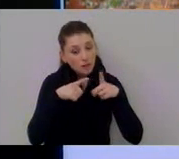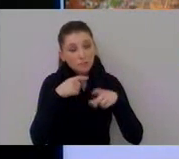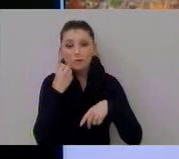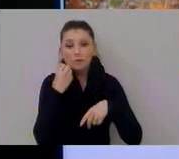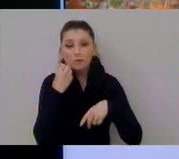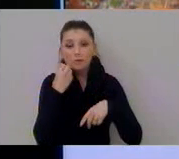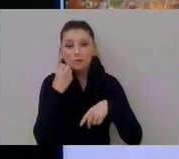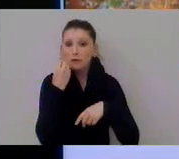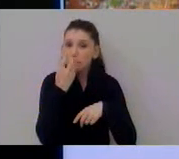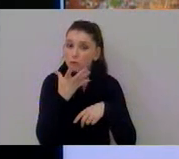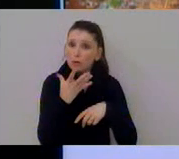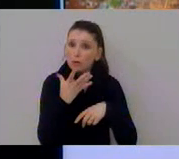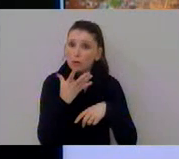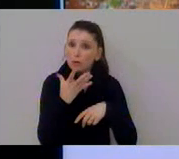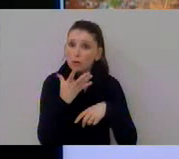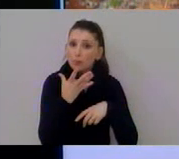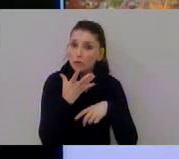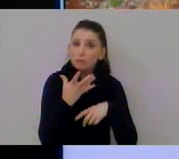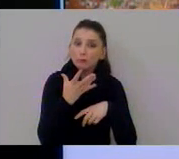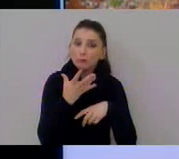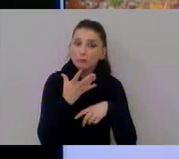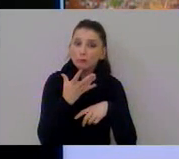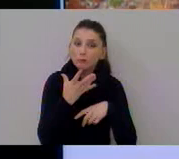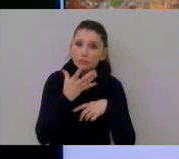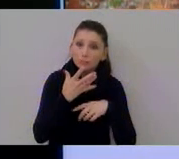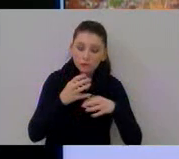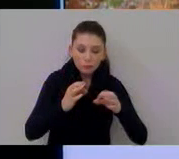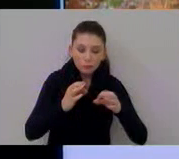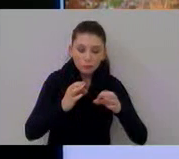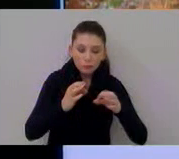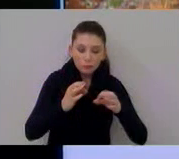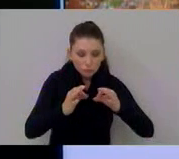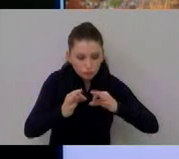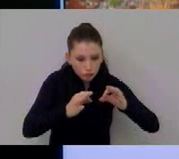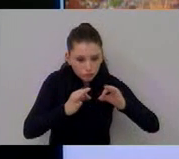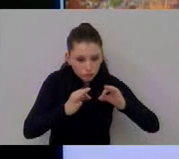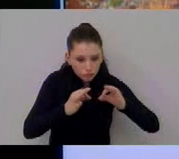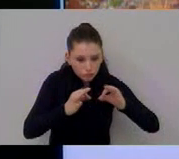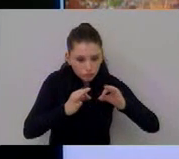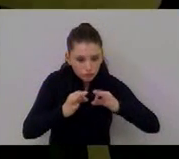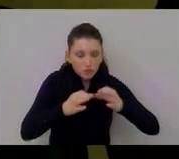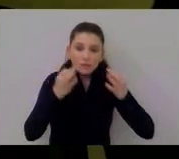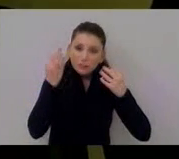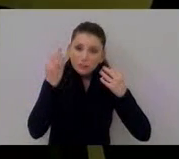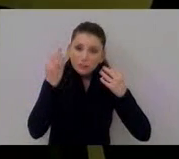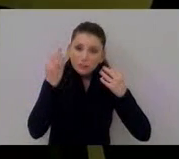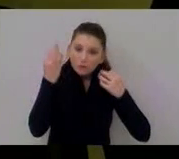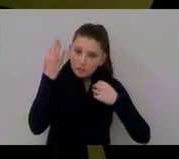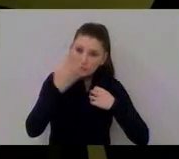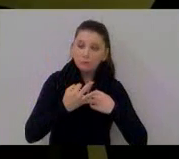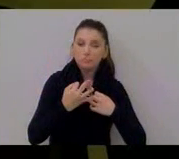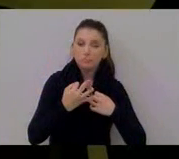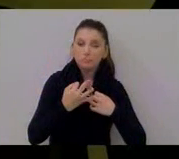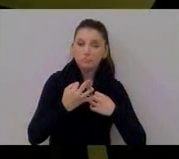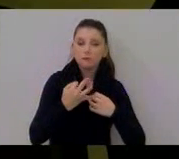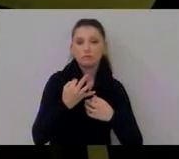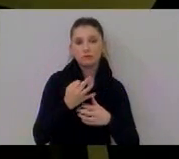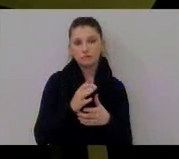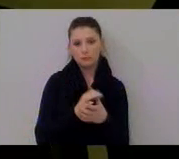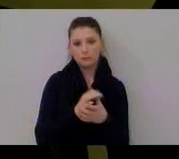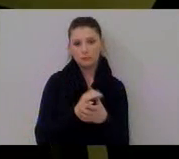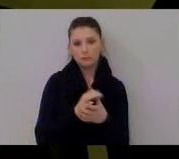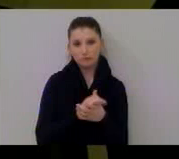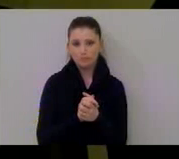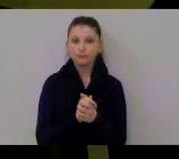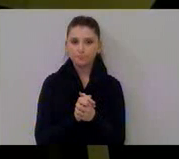e precisa de uma atenção especial, precisa ali de um asfalto,